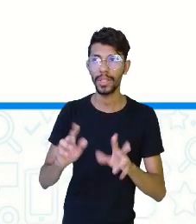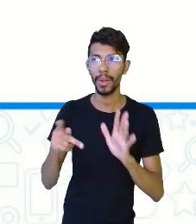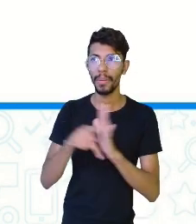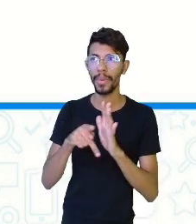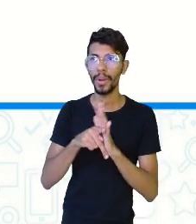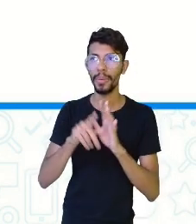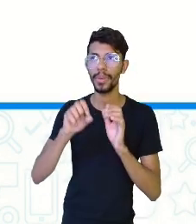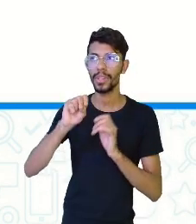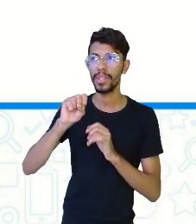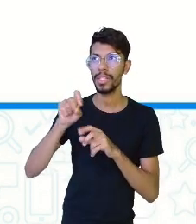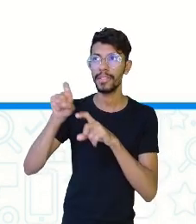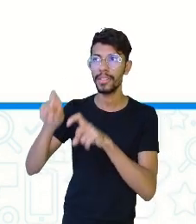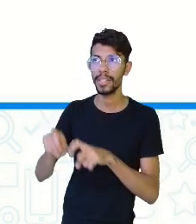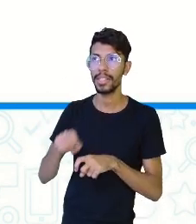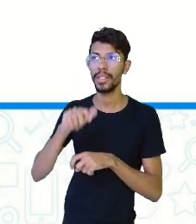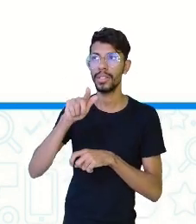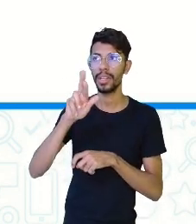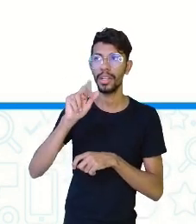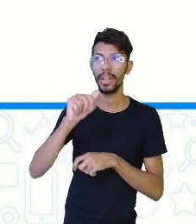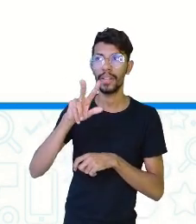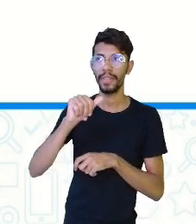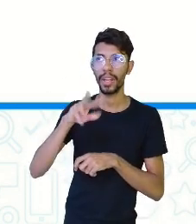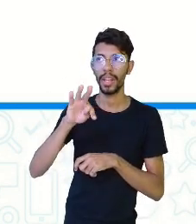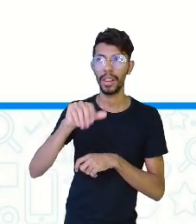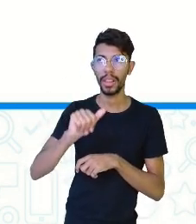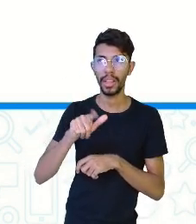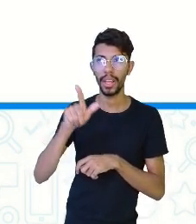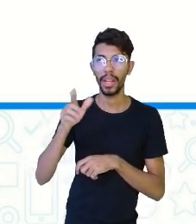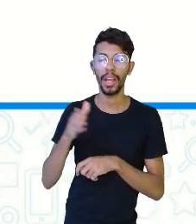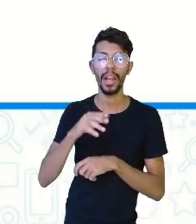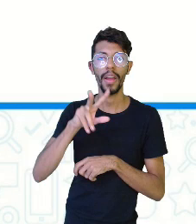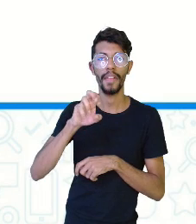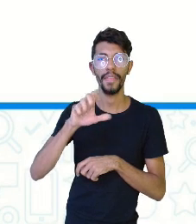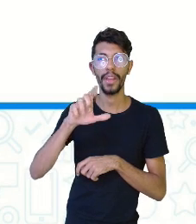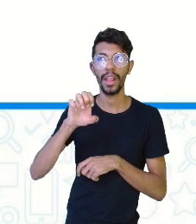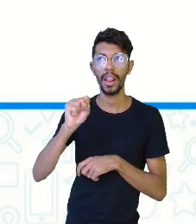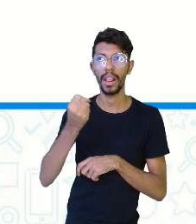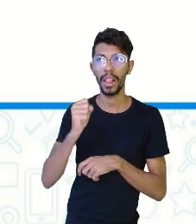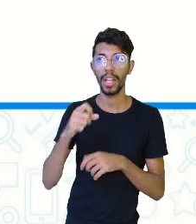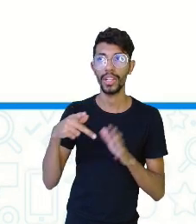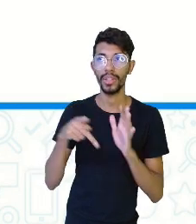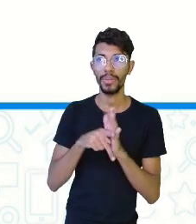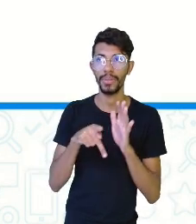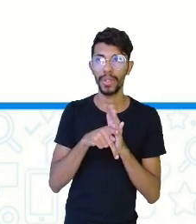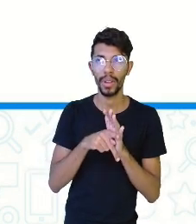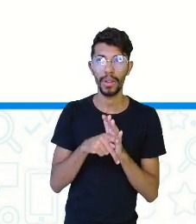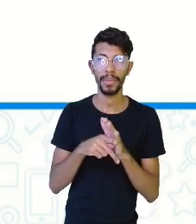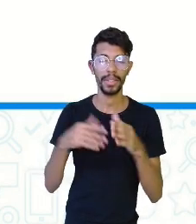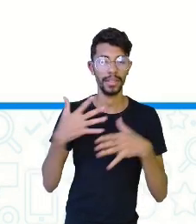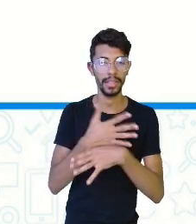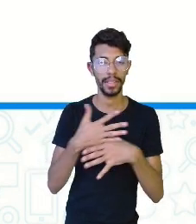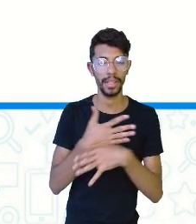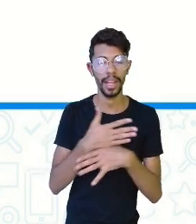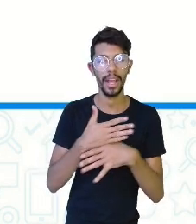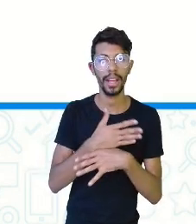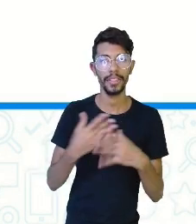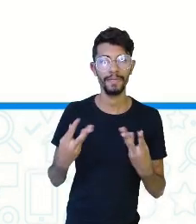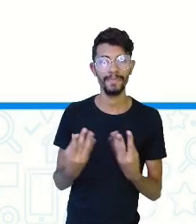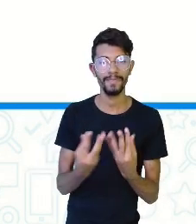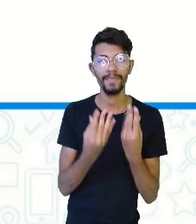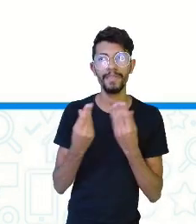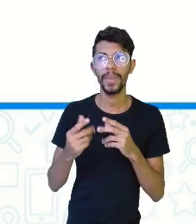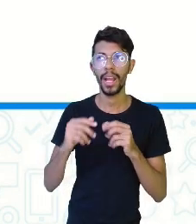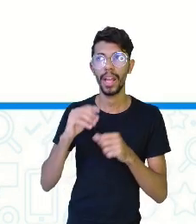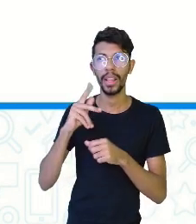dos Velês, na cidade de Queimadas, na Paraíba. Tá certo? Então tá aí essa linda imagem da Serra